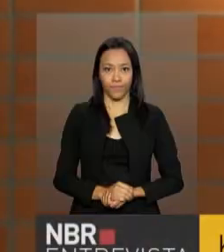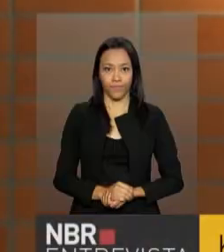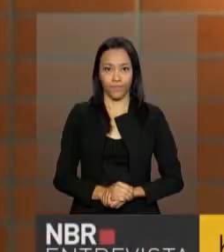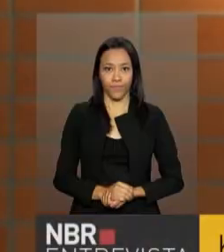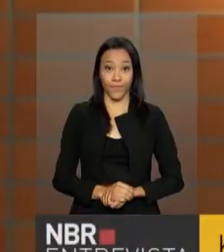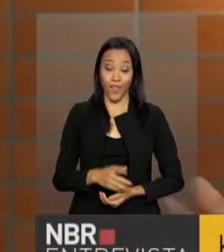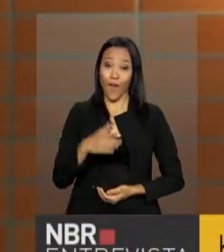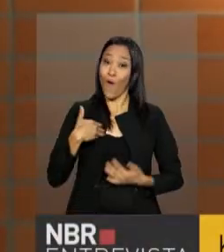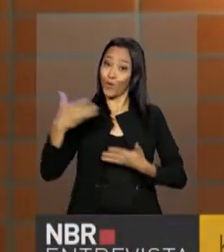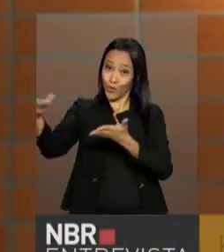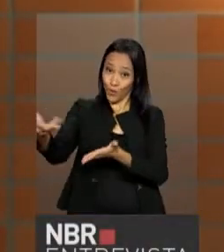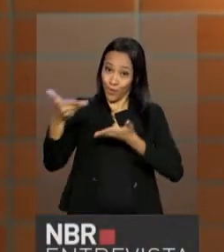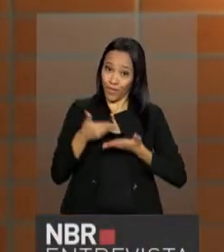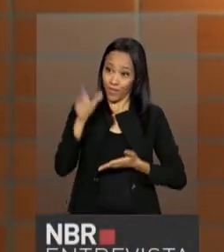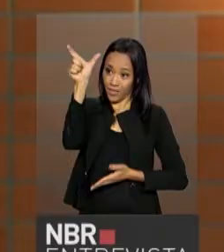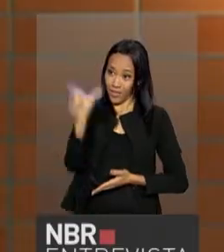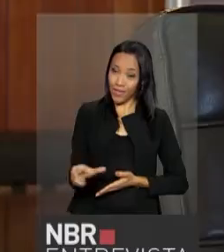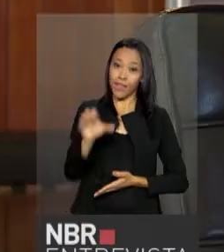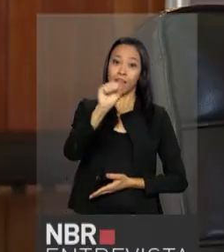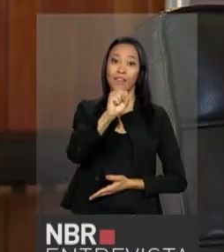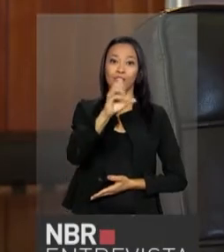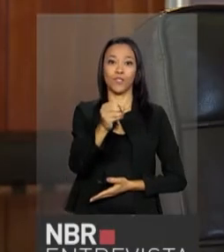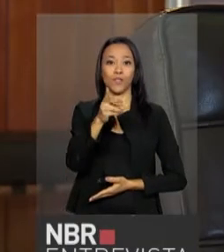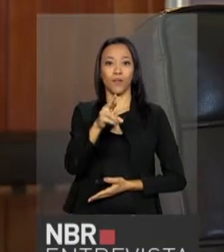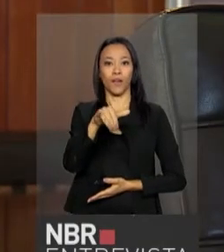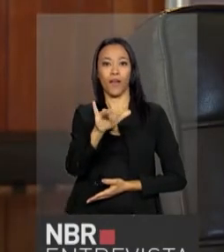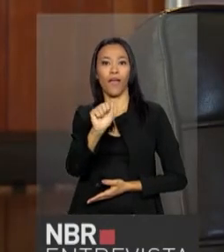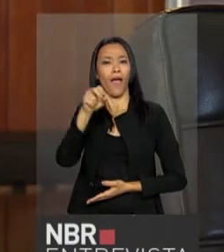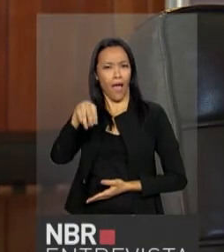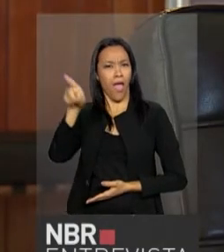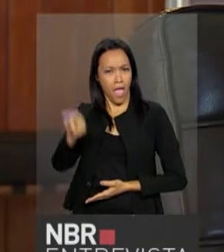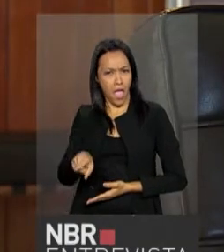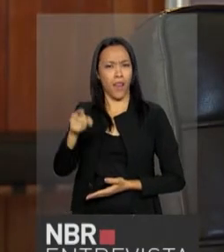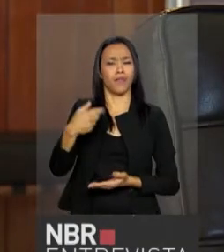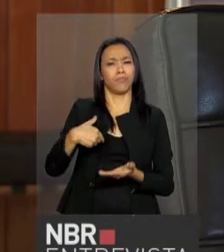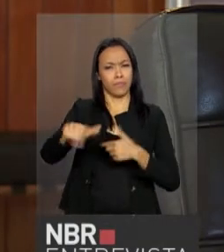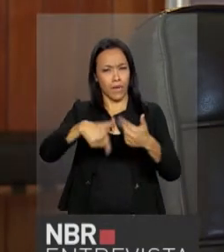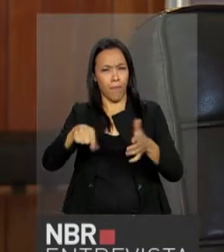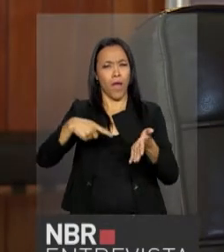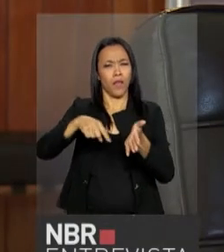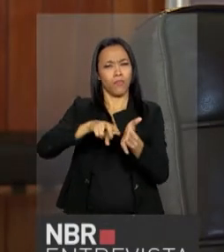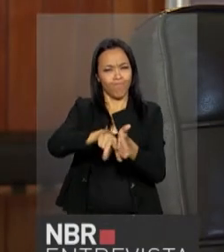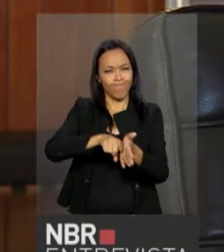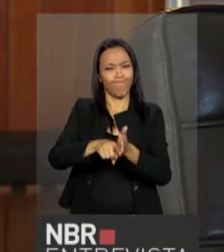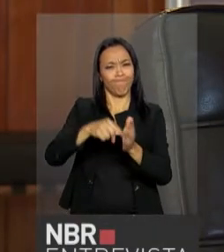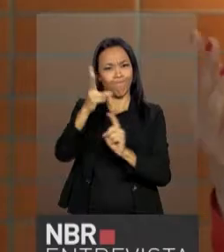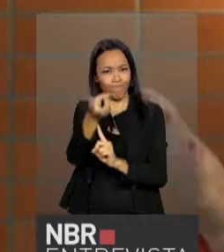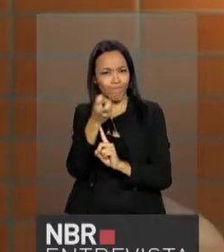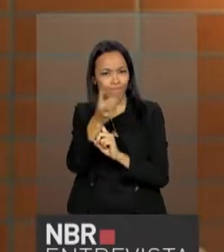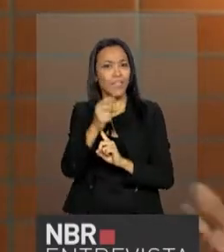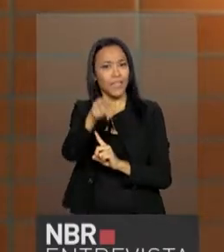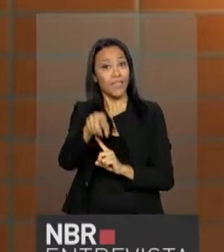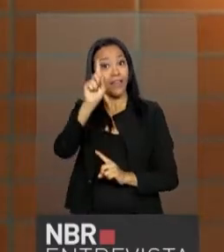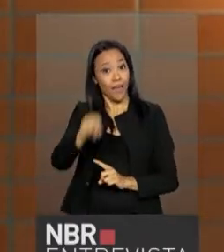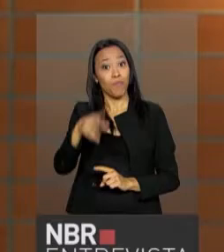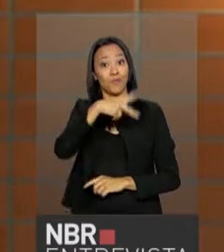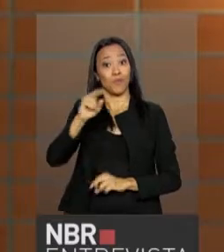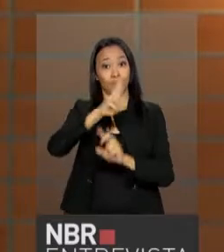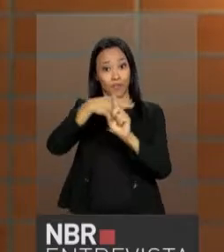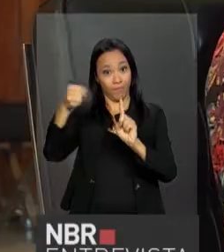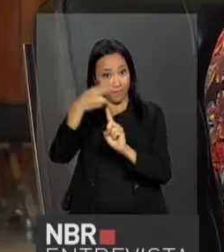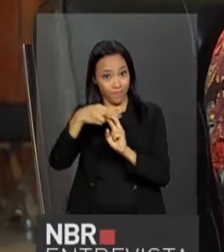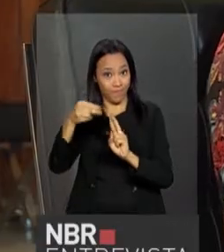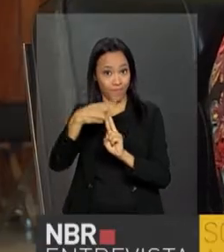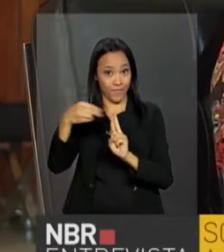Nossa convidada é Soraya Ferreira Alves, ela é áudio de escritora e professora adjunta da Universidade de Brasília. Olá, muito obrigada pela sua